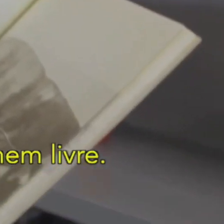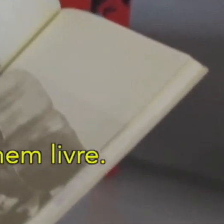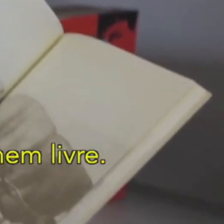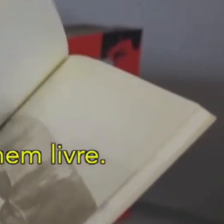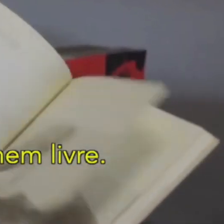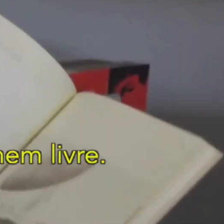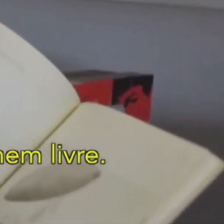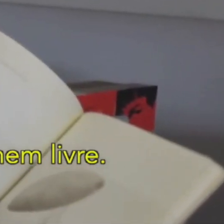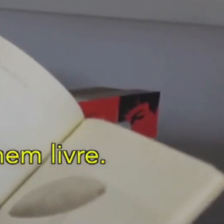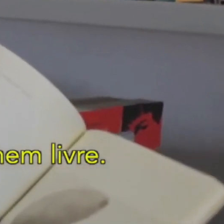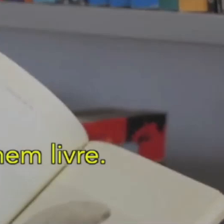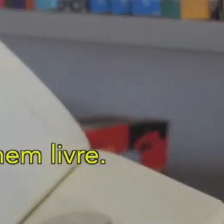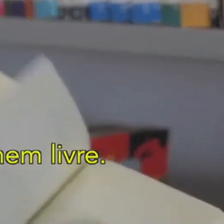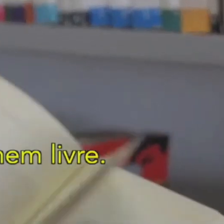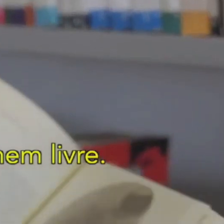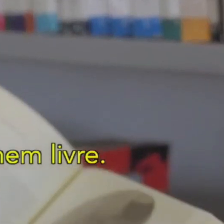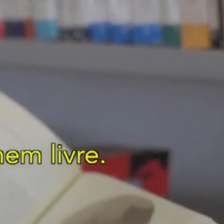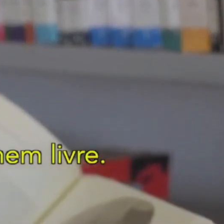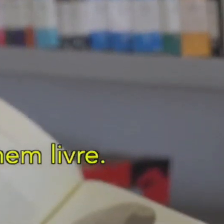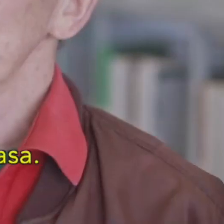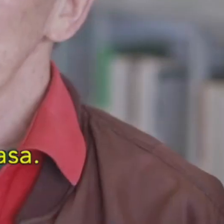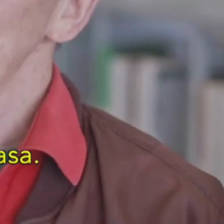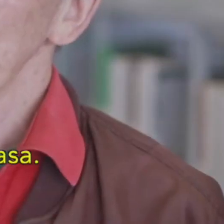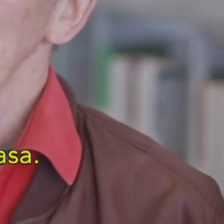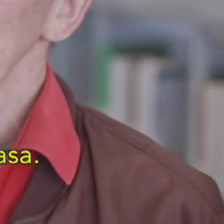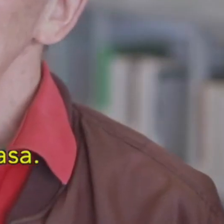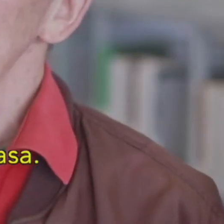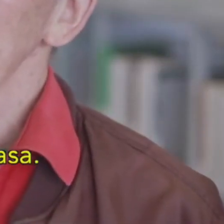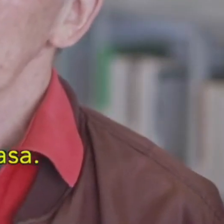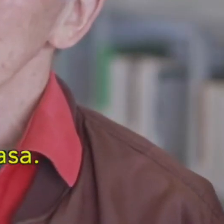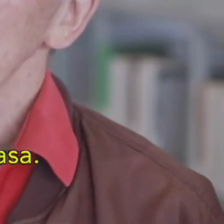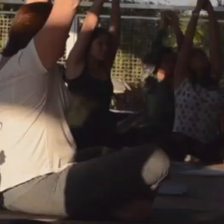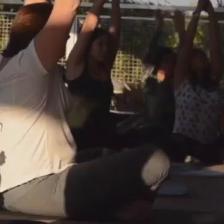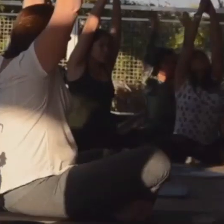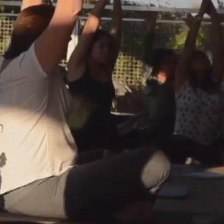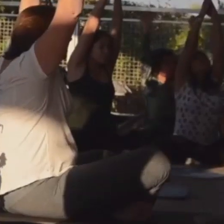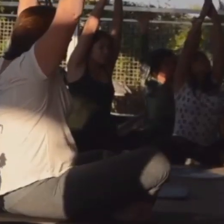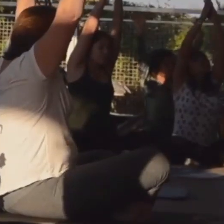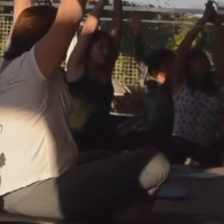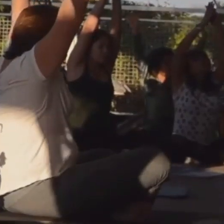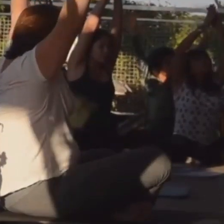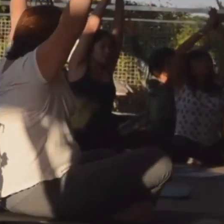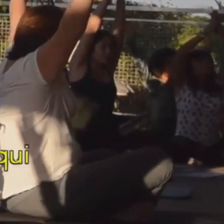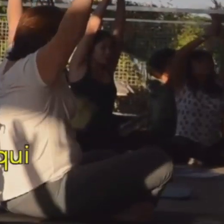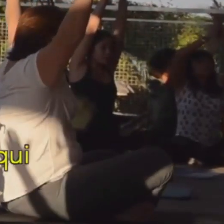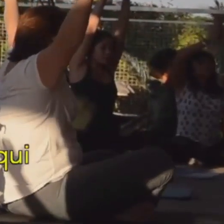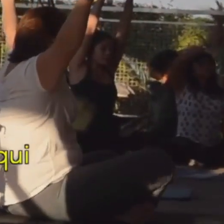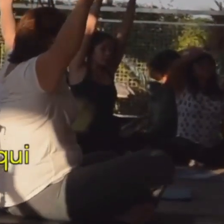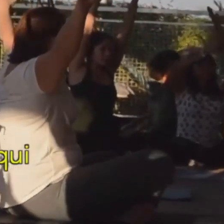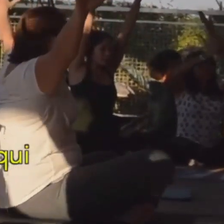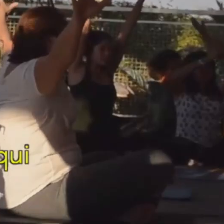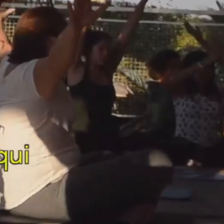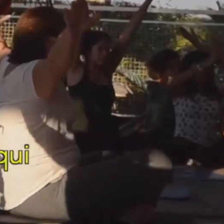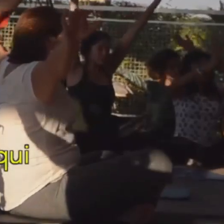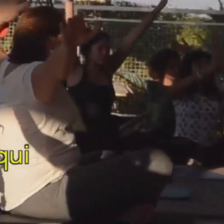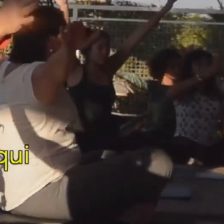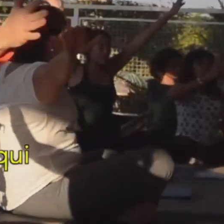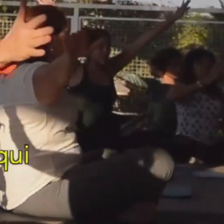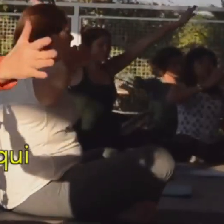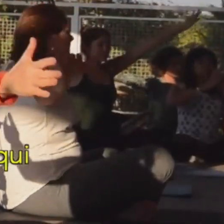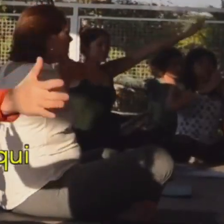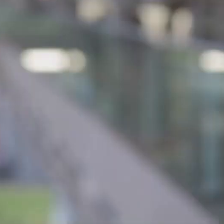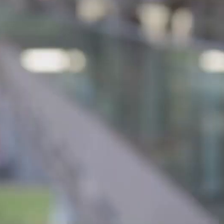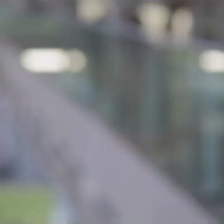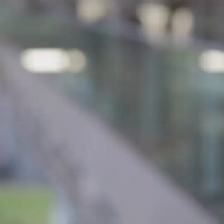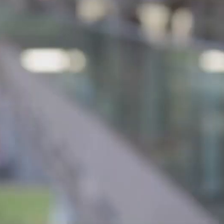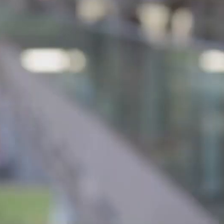vejo como brasileiro, como homem livre. Eu me sinto bem, me sinto em casa. Eu me sinto livre. A tranquilidade que eu tenho aqui, eu não tenho